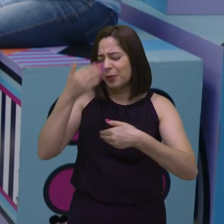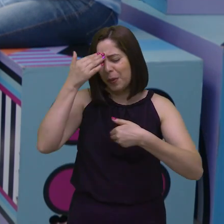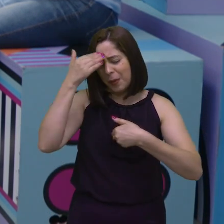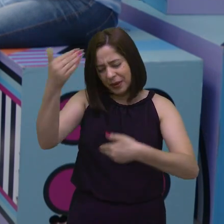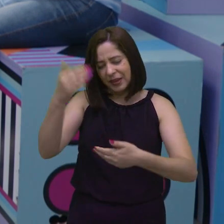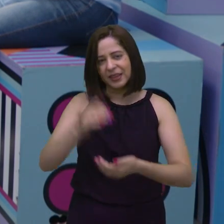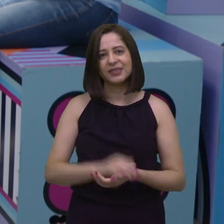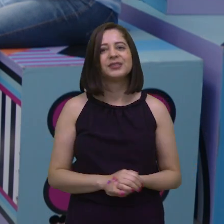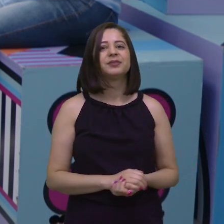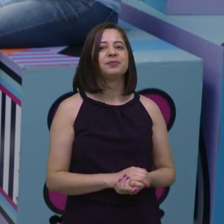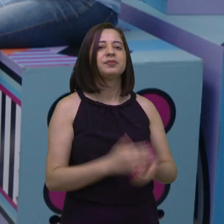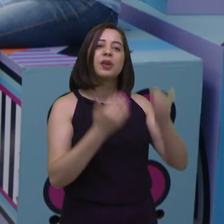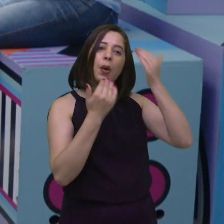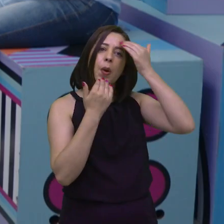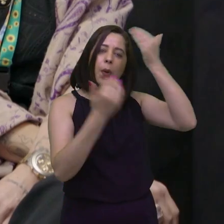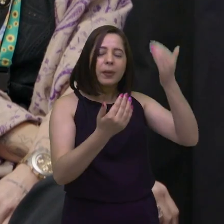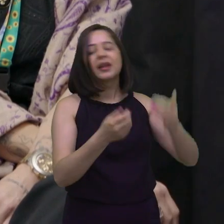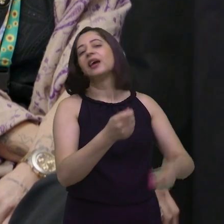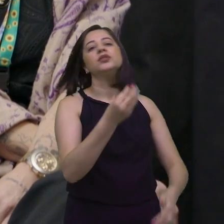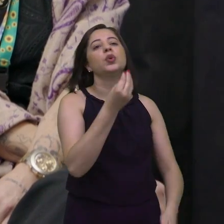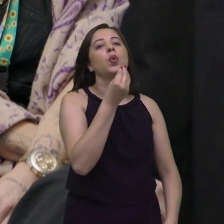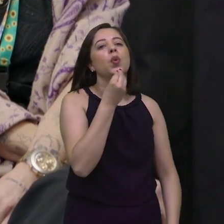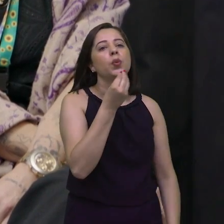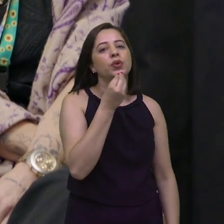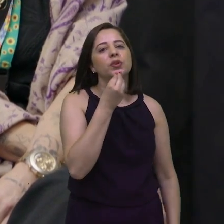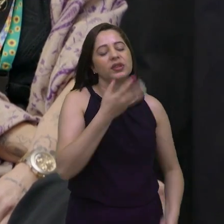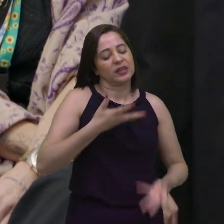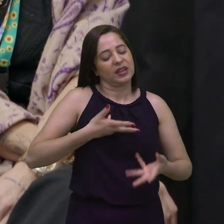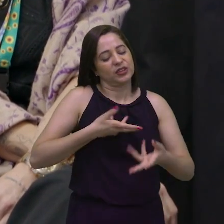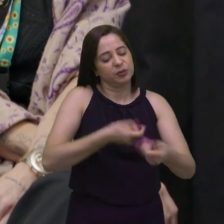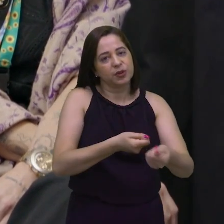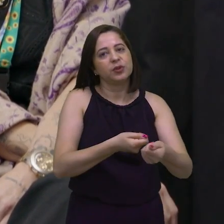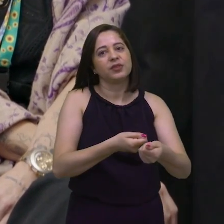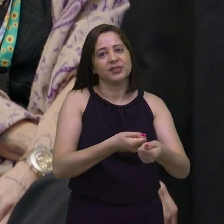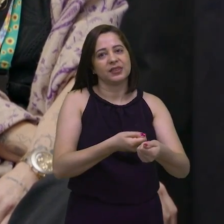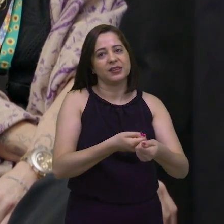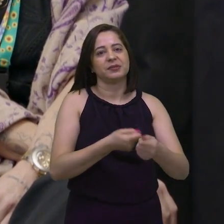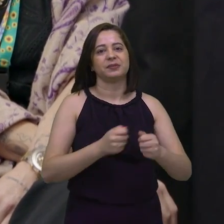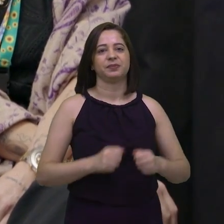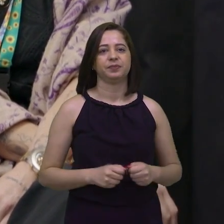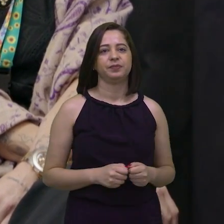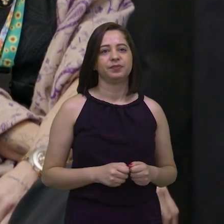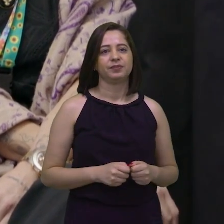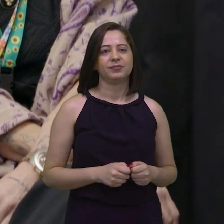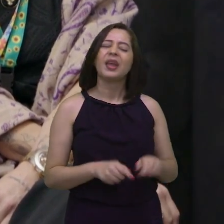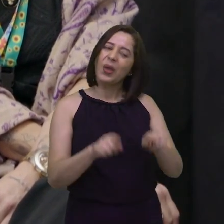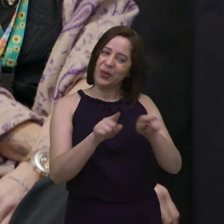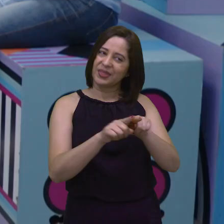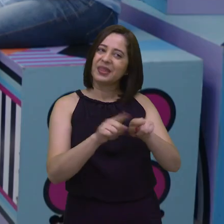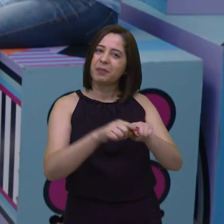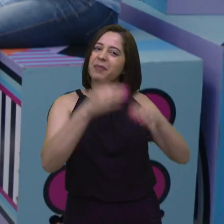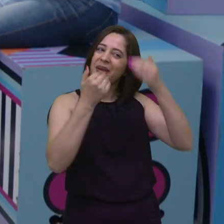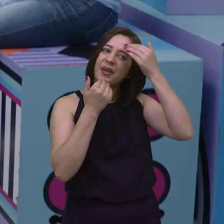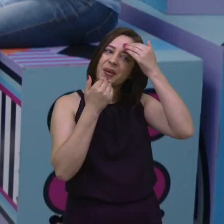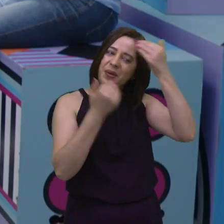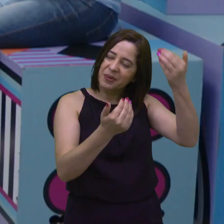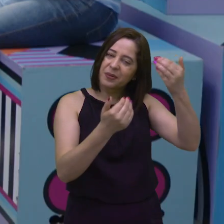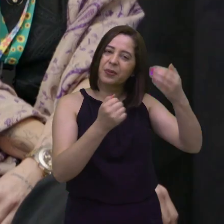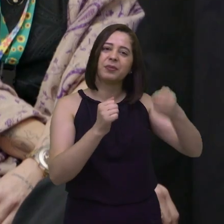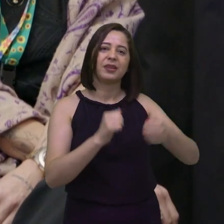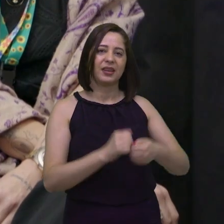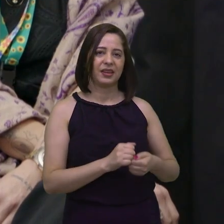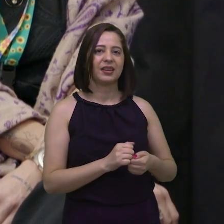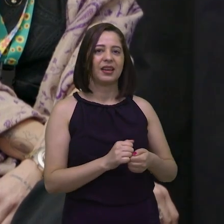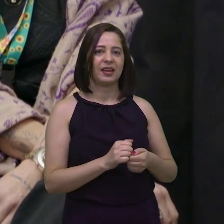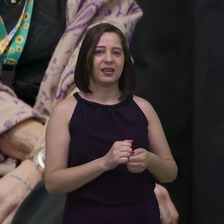também. Obrigado mesmo por virem. Eu agradeço a oportunidade, agradeço o convite e sempre à disposição. Eu também